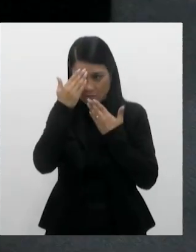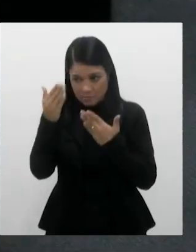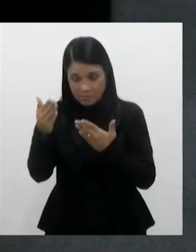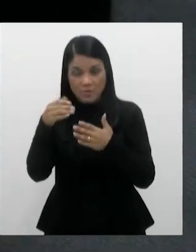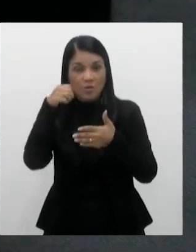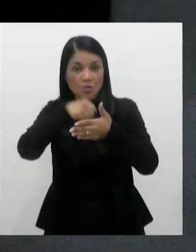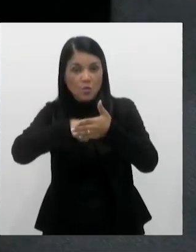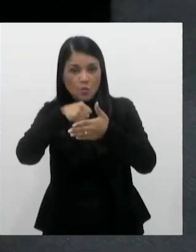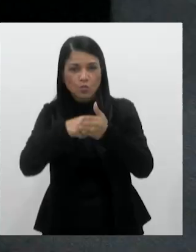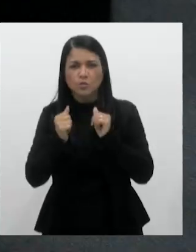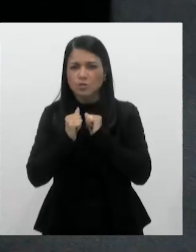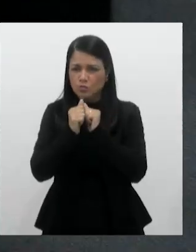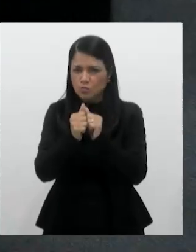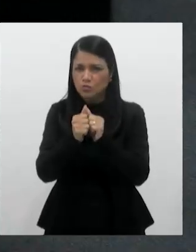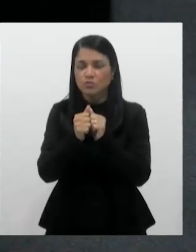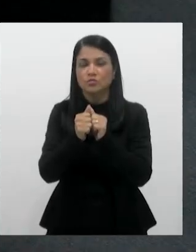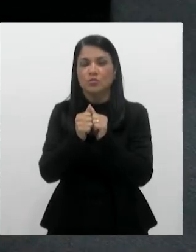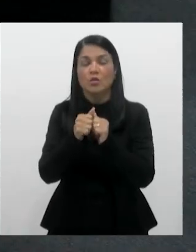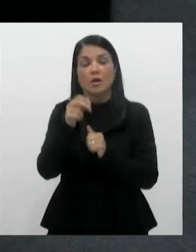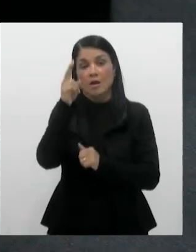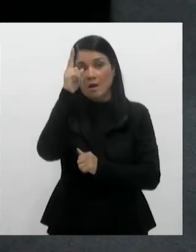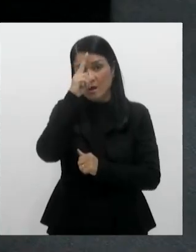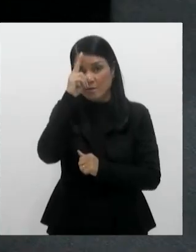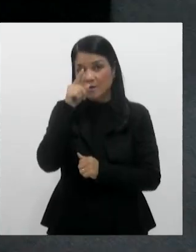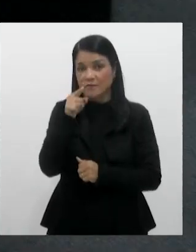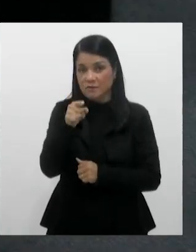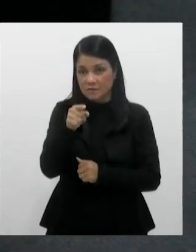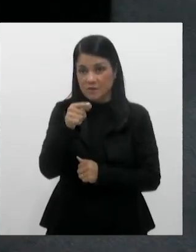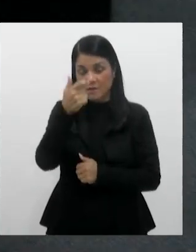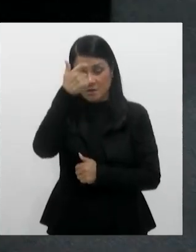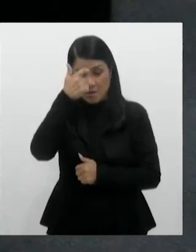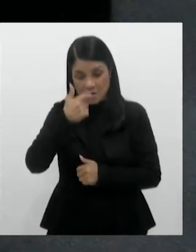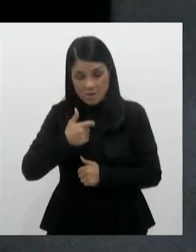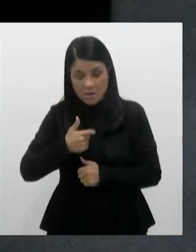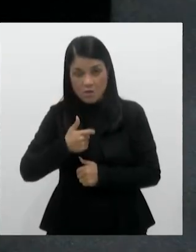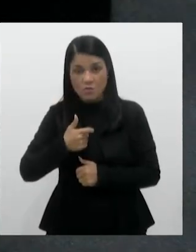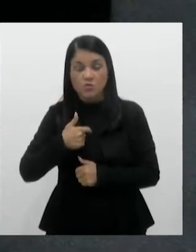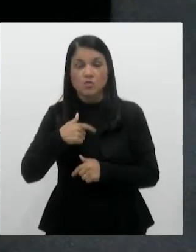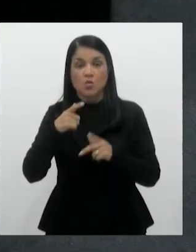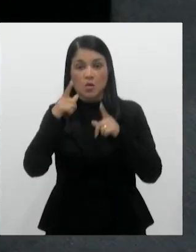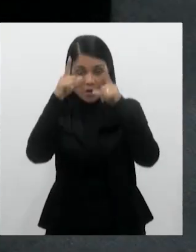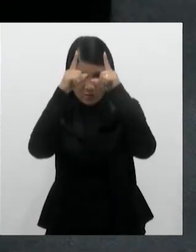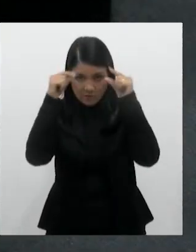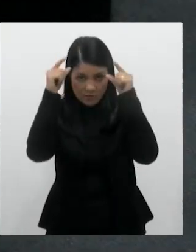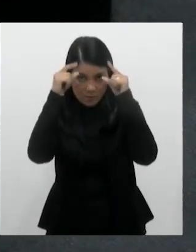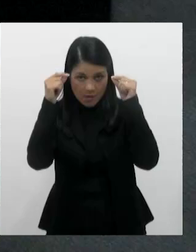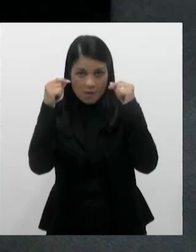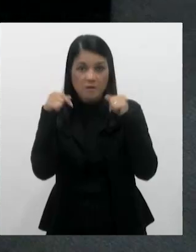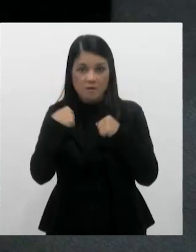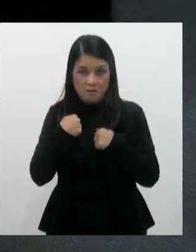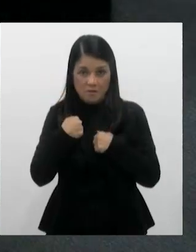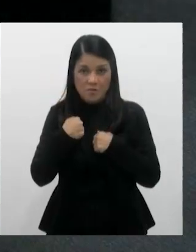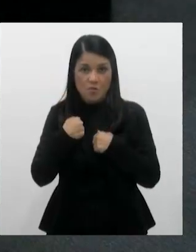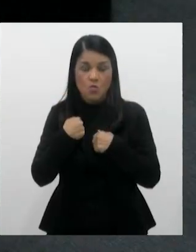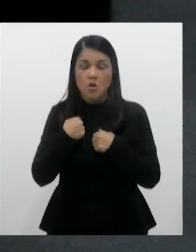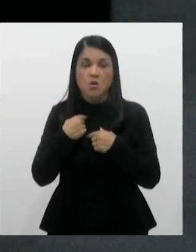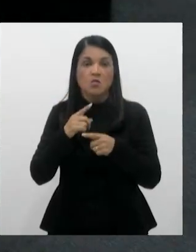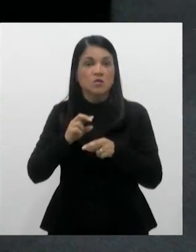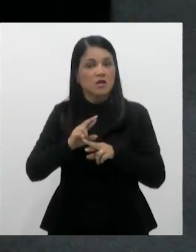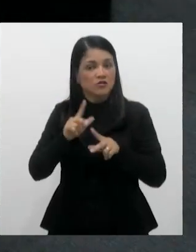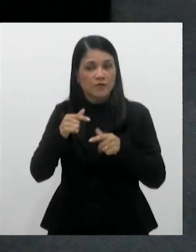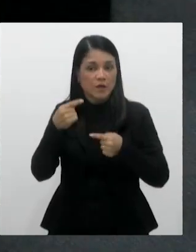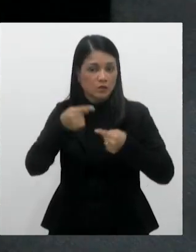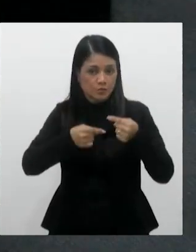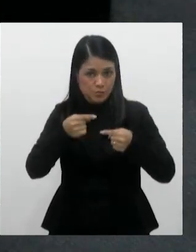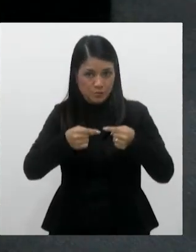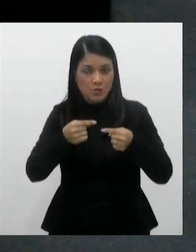luta conosco. Quero lembrar vocês que sou uma emergencista, não era uma pessoa dentro da política, mas eu